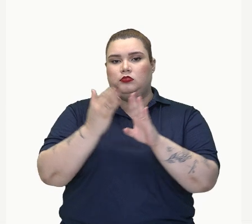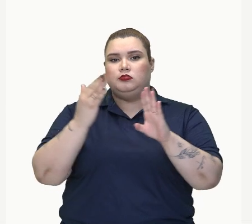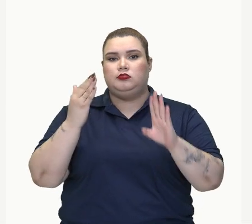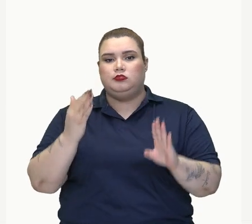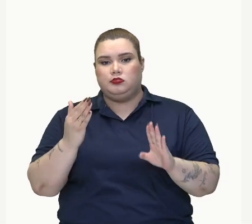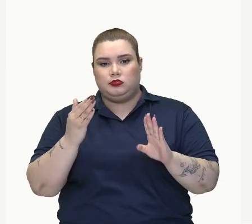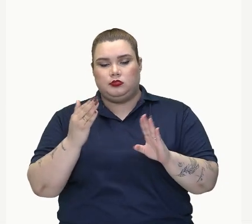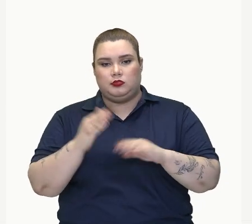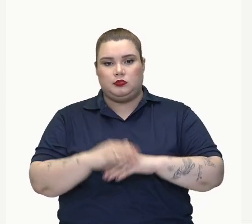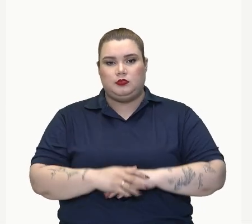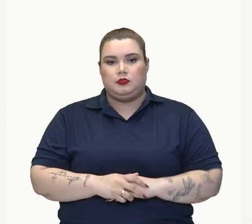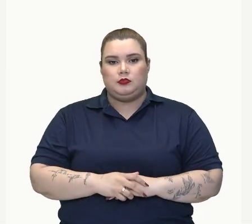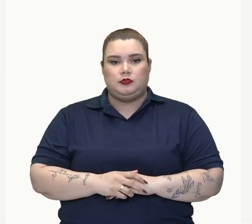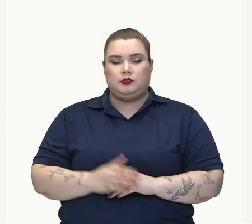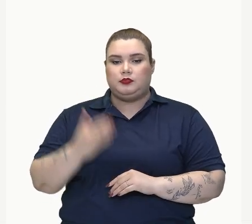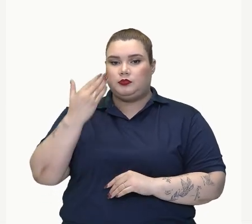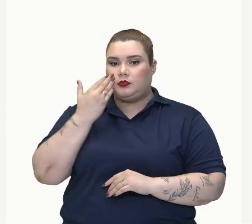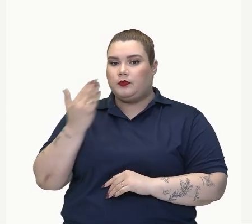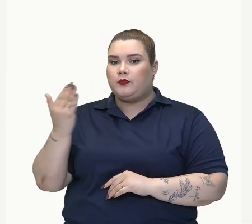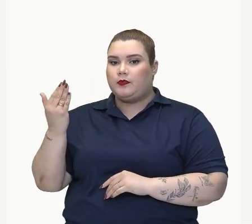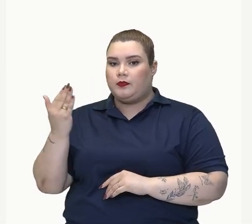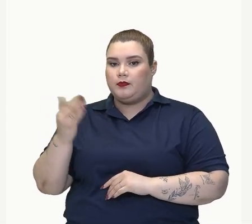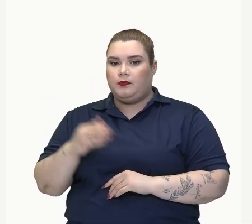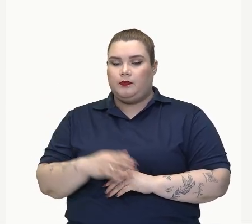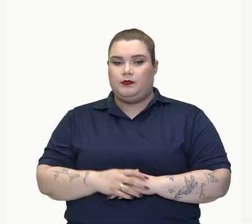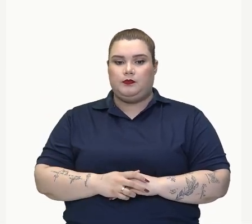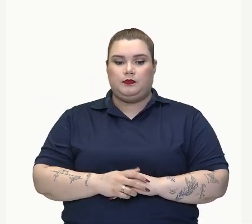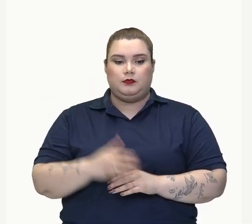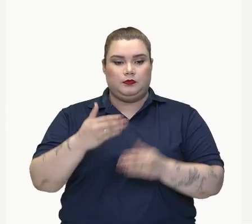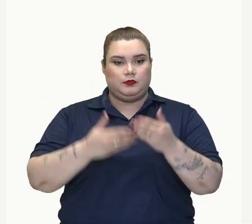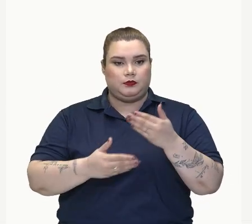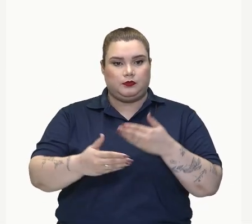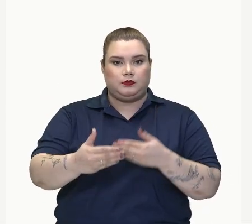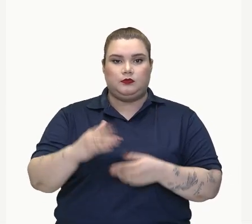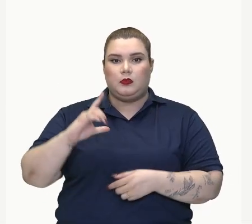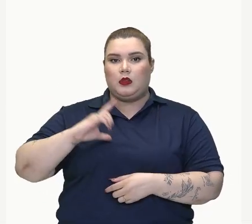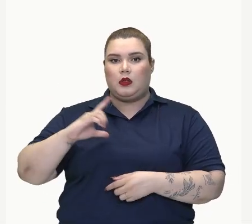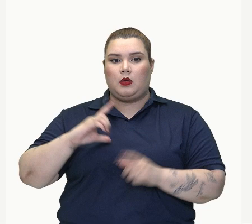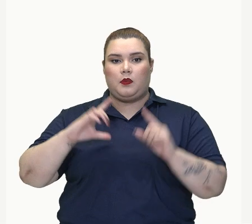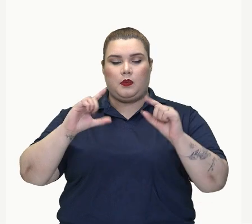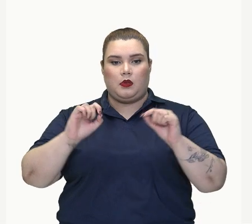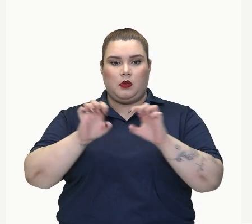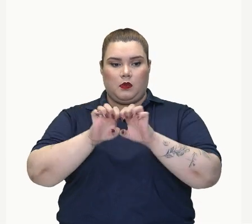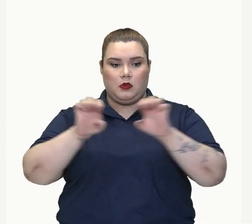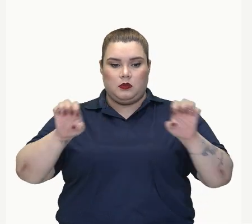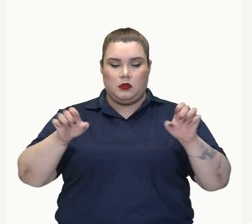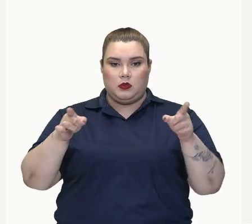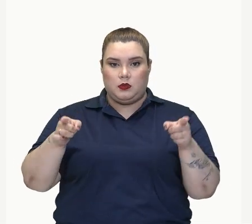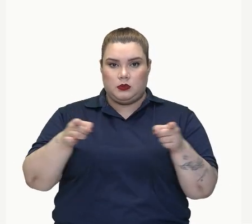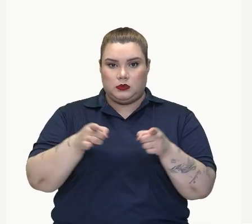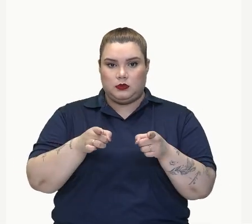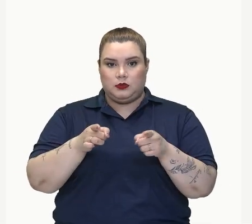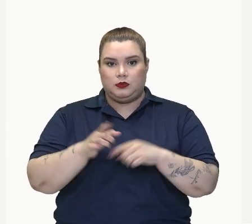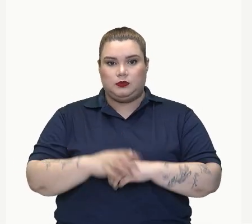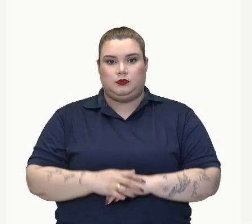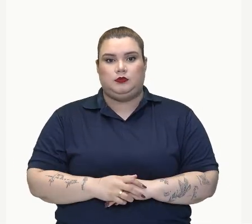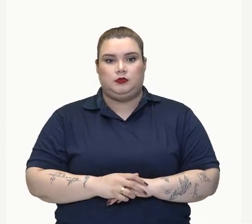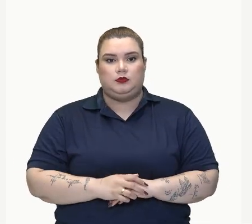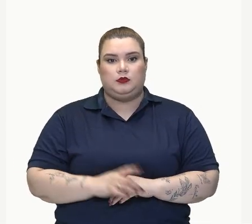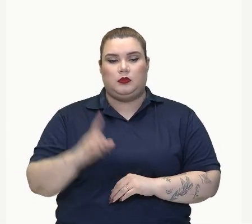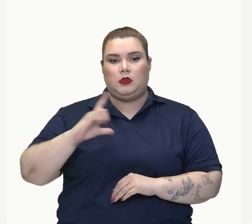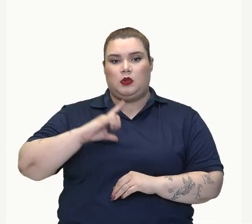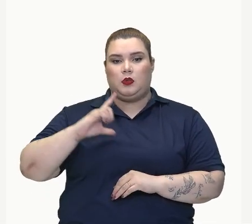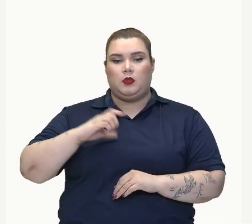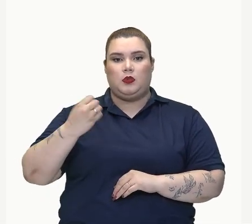nesses valores? Olha só. Então, a partir daqui, nós temos, da equação reduzida, nós temos os